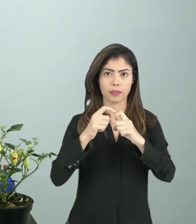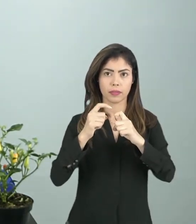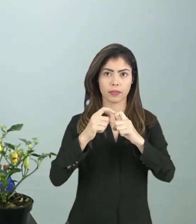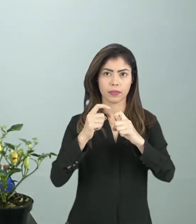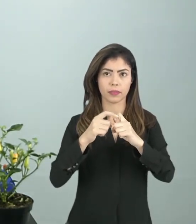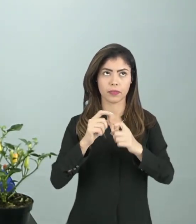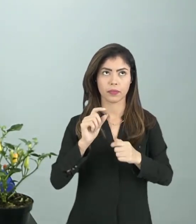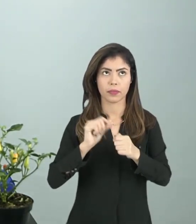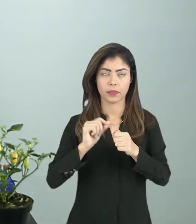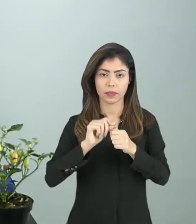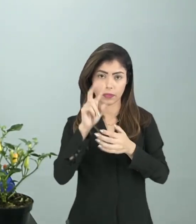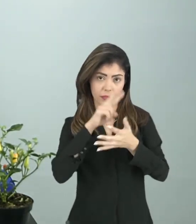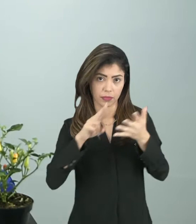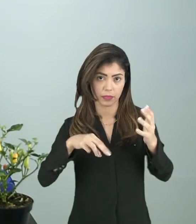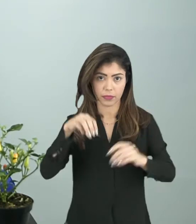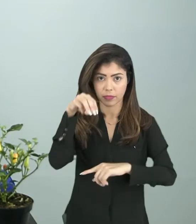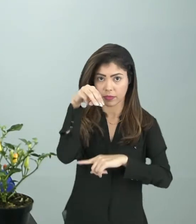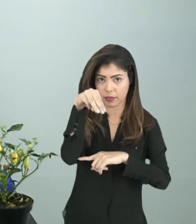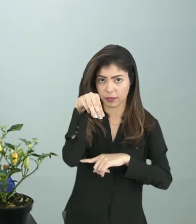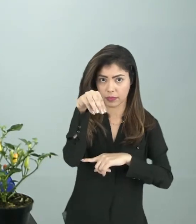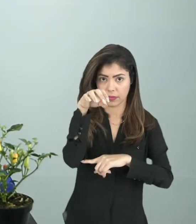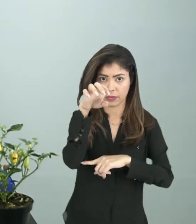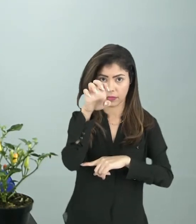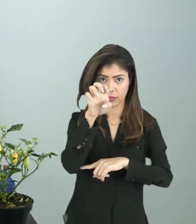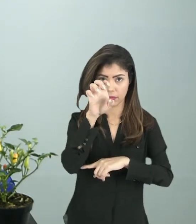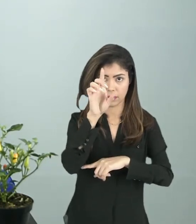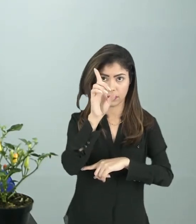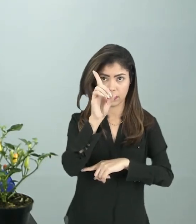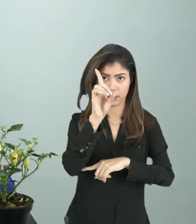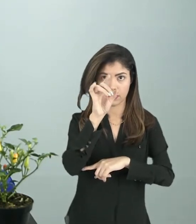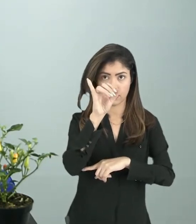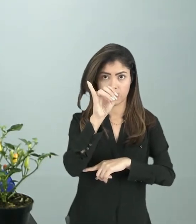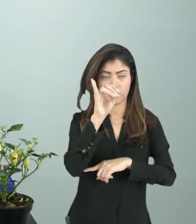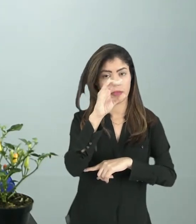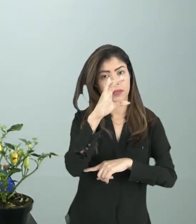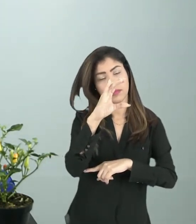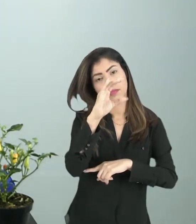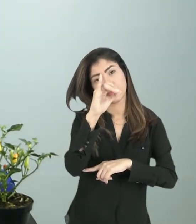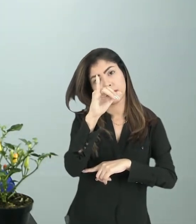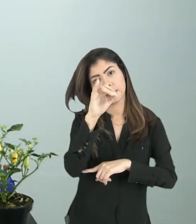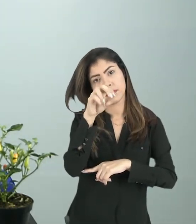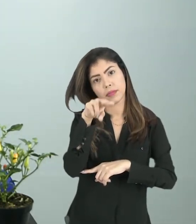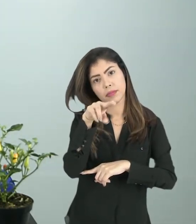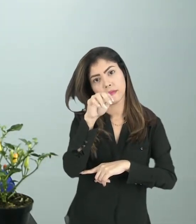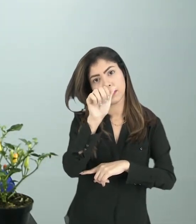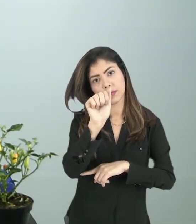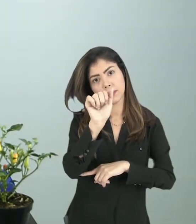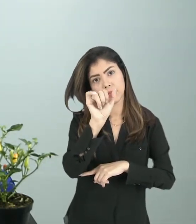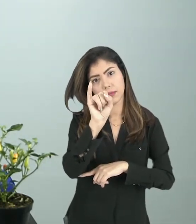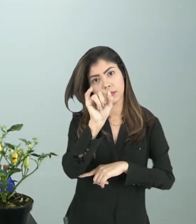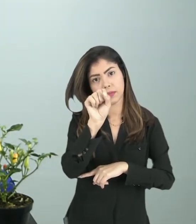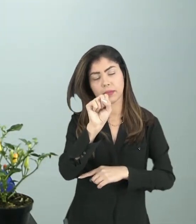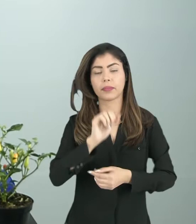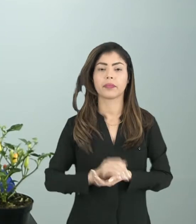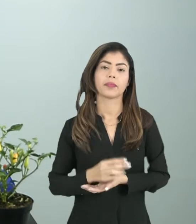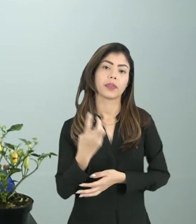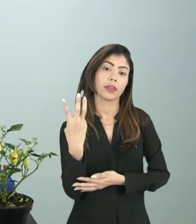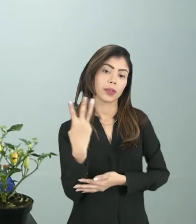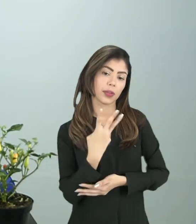Antes vamos fazer a leitura. Então, medicinais. Vamos lá, vou mostrar